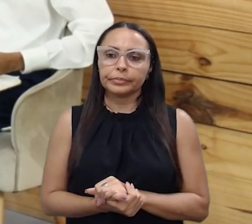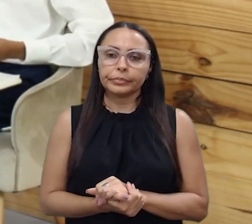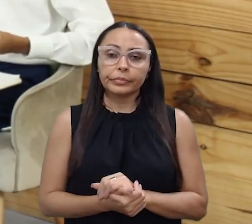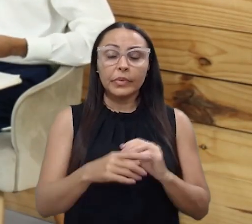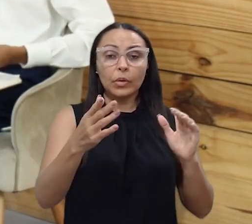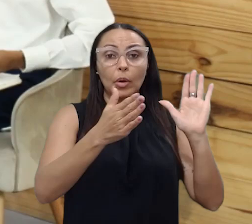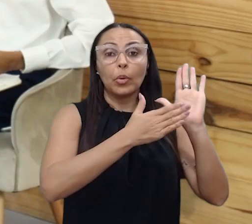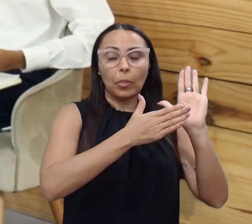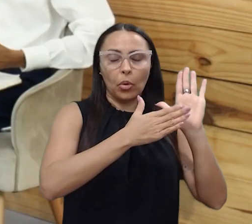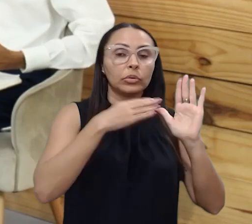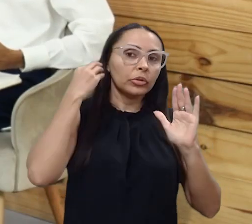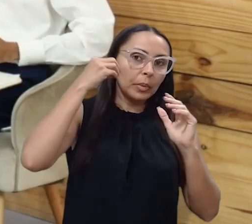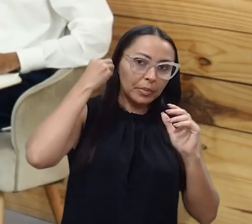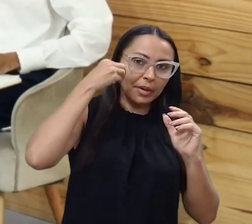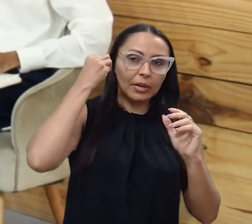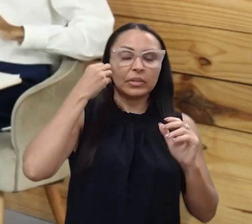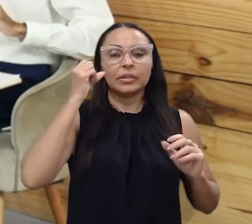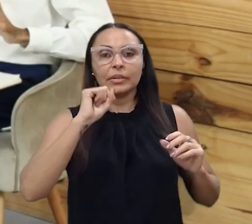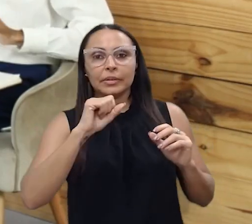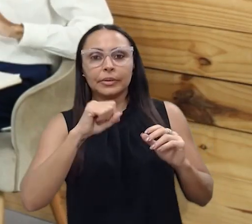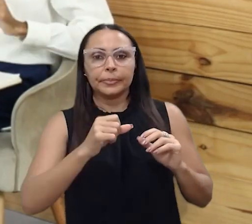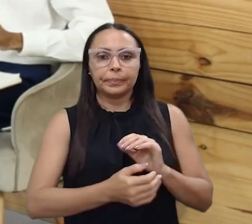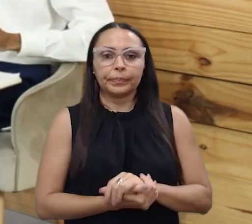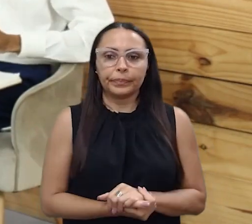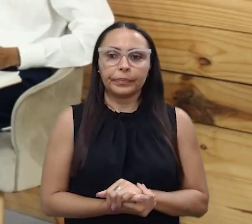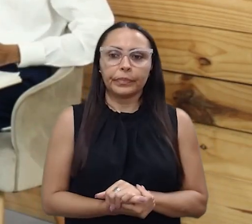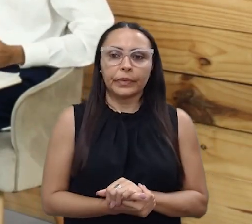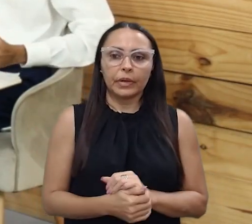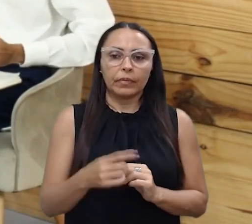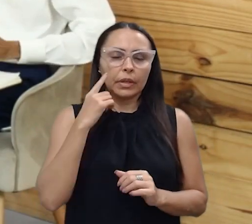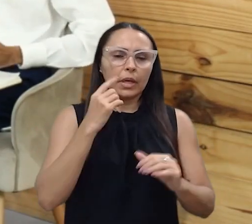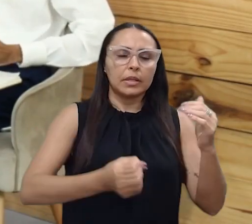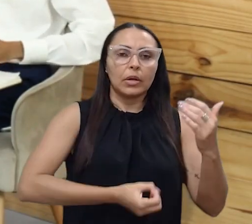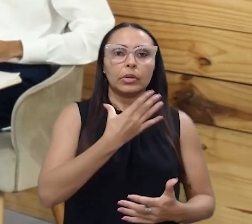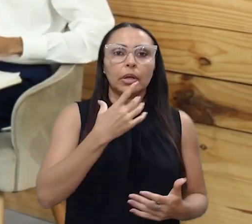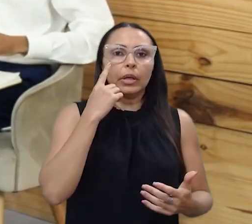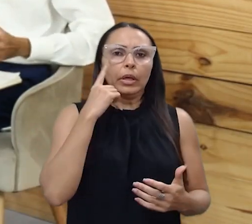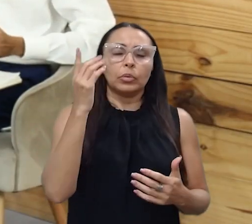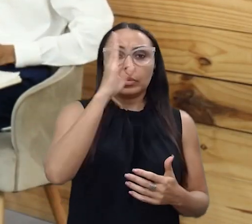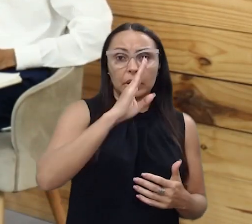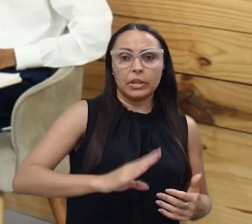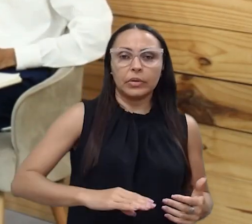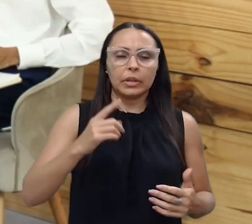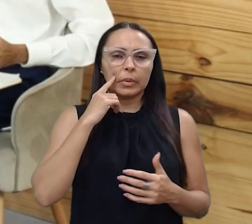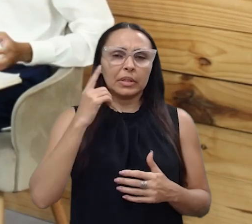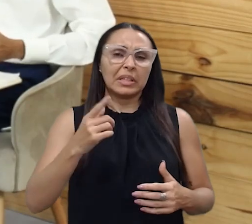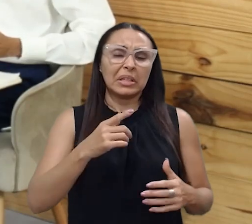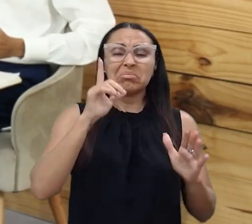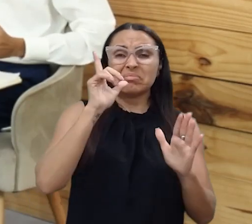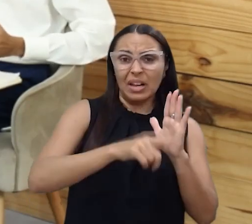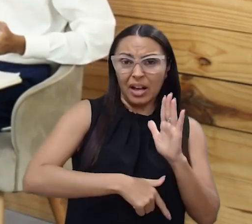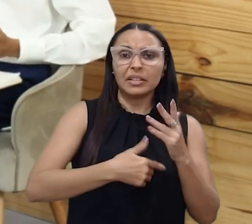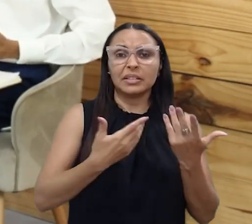uma proposta experimentalista da imprensa, né, porque eu acho que, enfim, vale ressaltar que a imprensa no Brasil já chega muito tardia, né, só